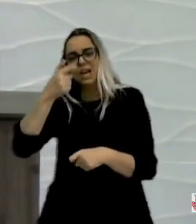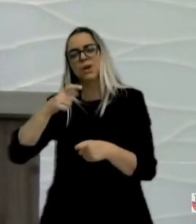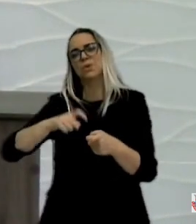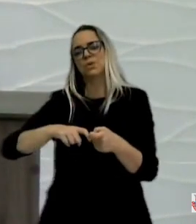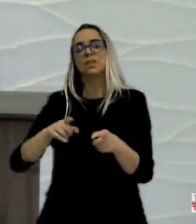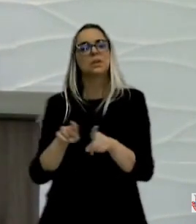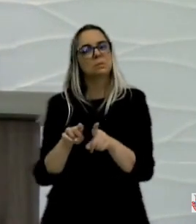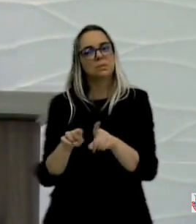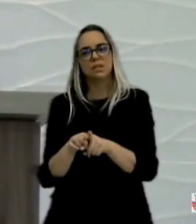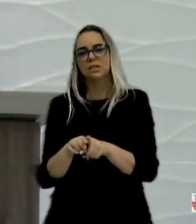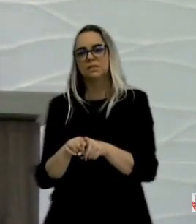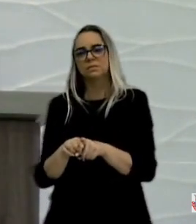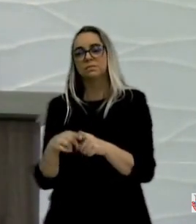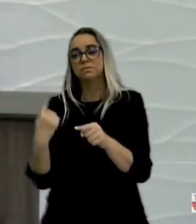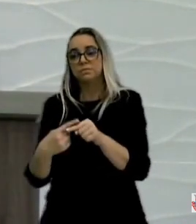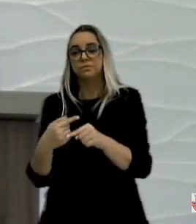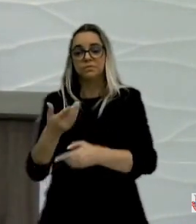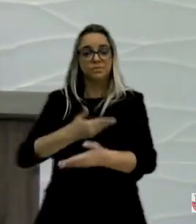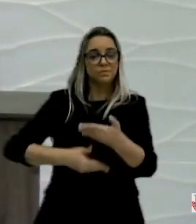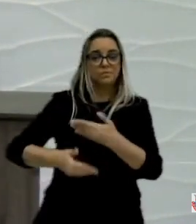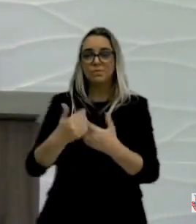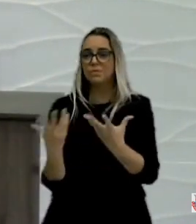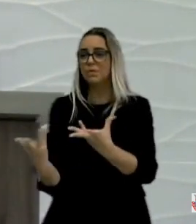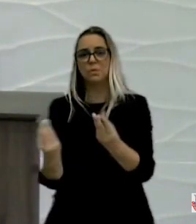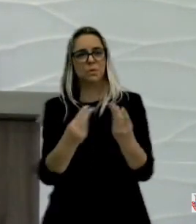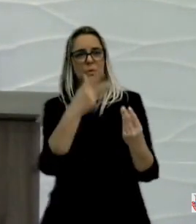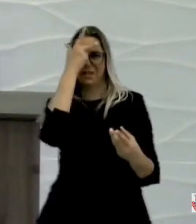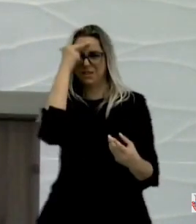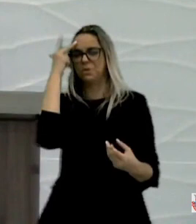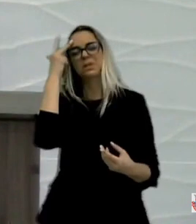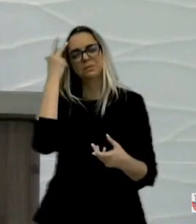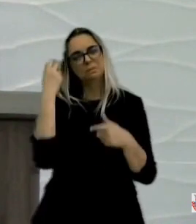Porque a demanda do nosso município é muito grande.